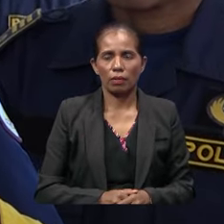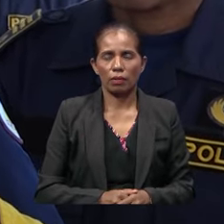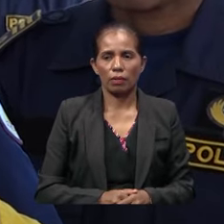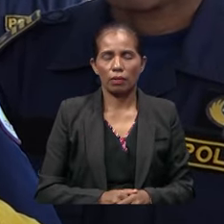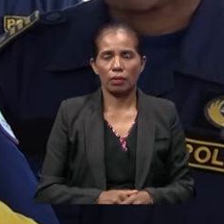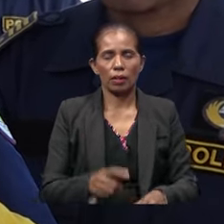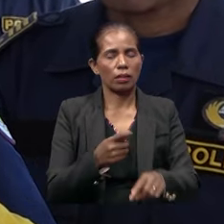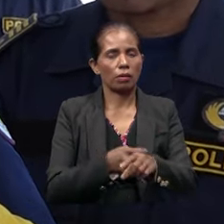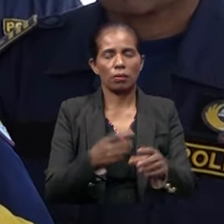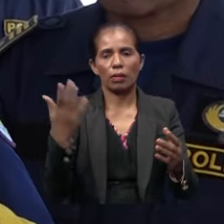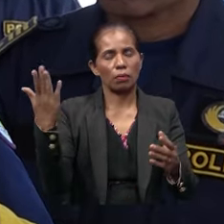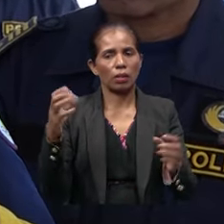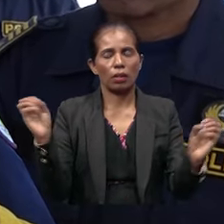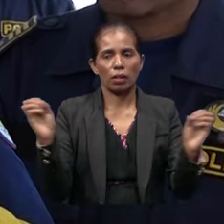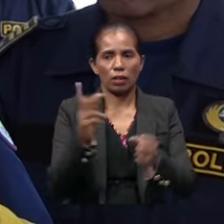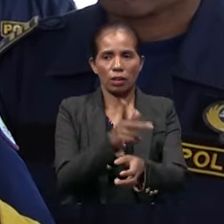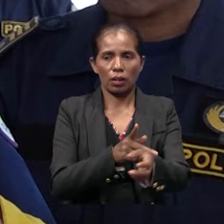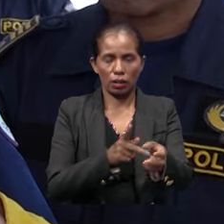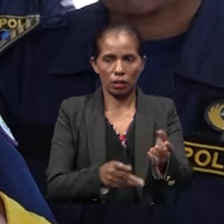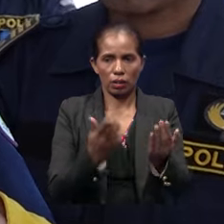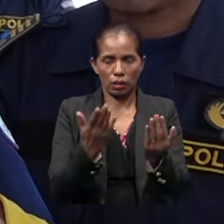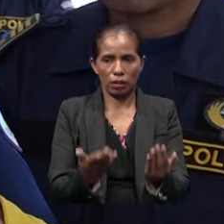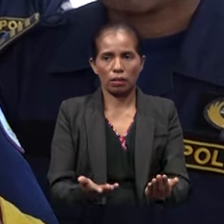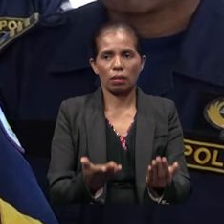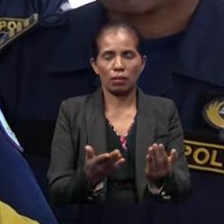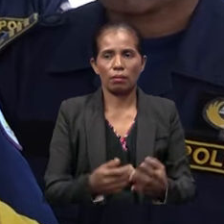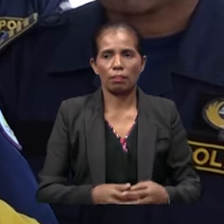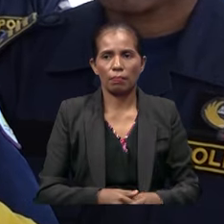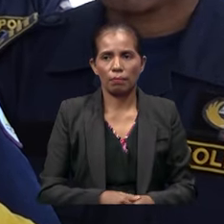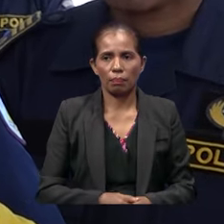e momento no bar lá ia kanek kamane kanek kikuan